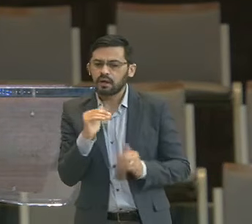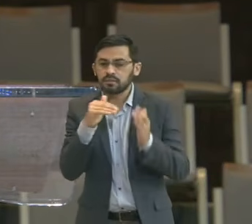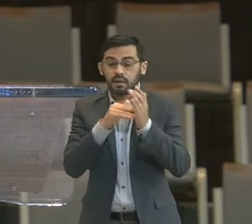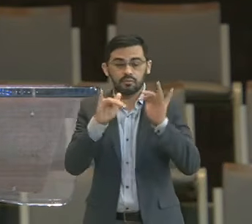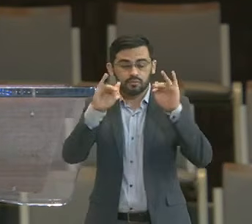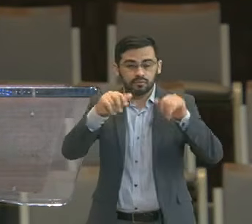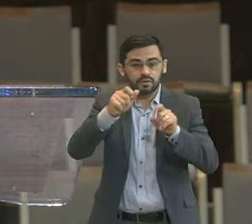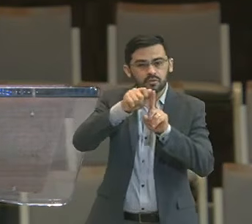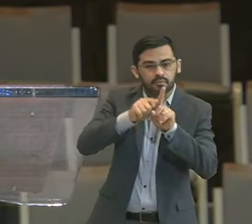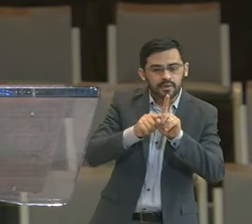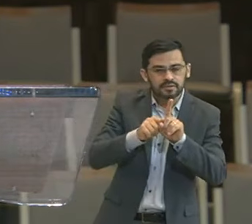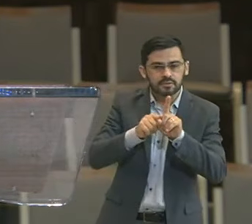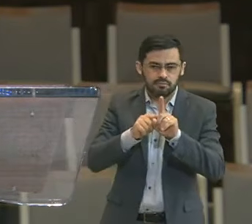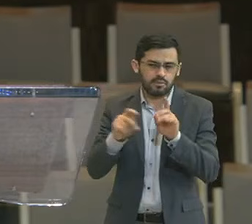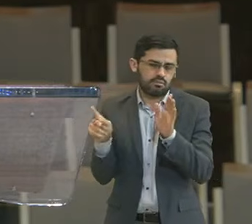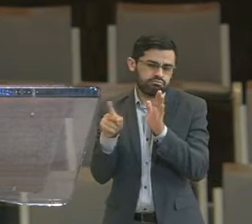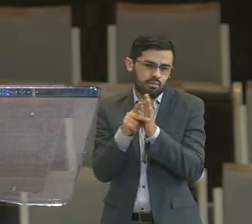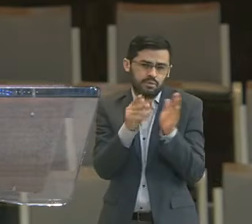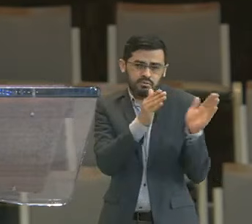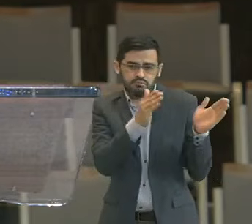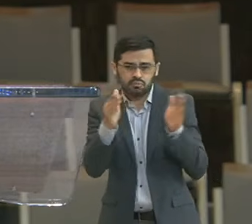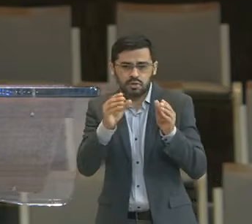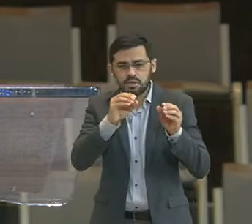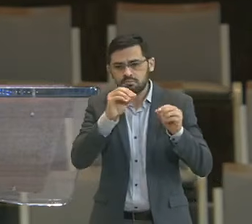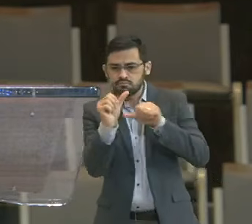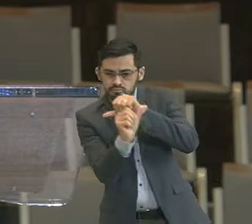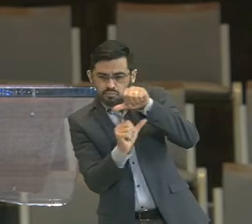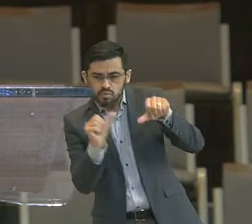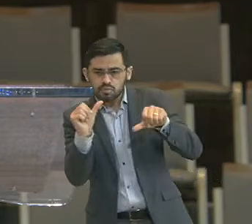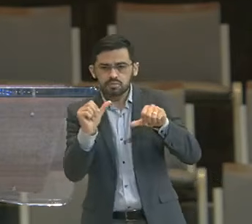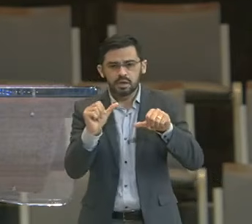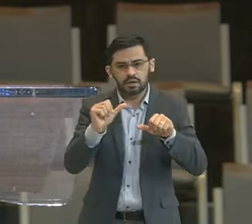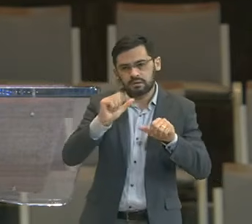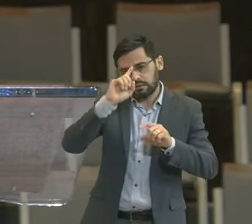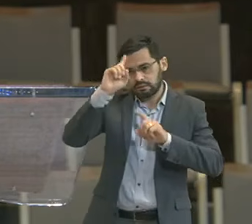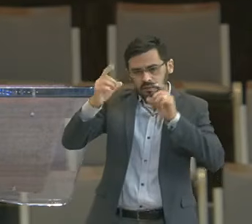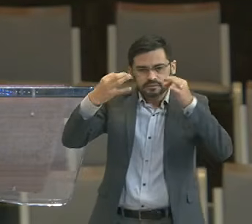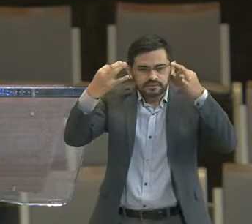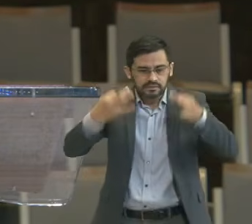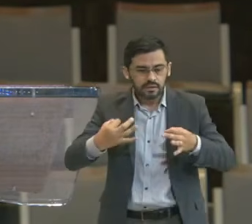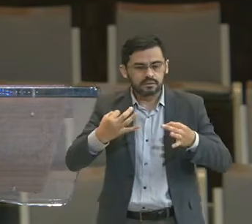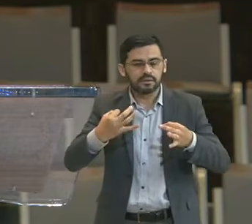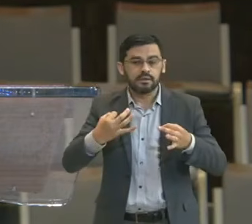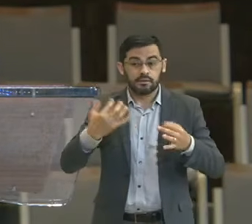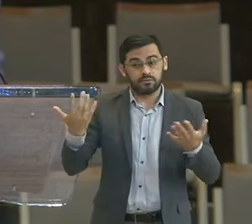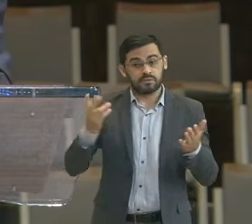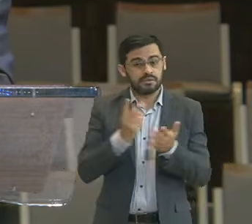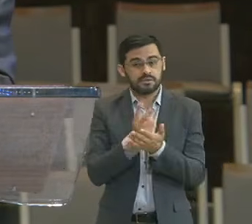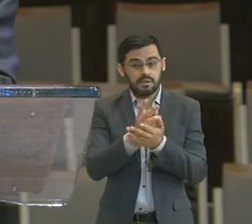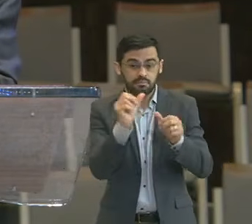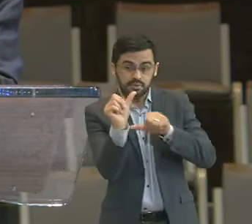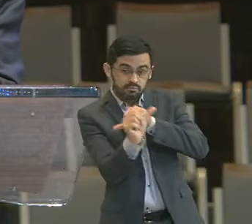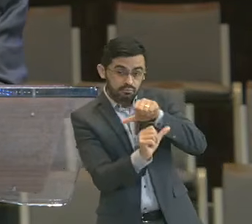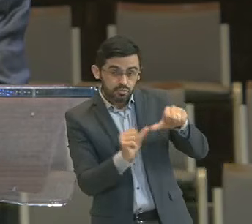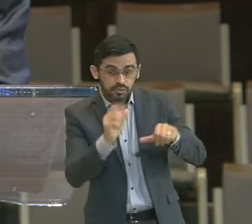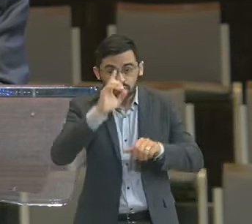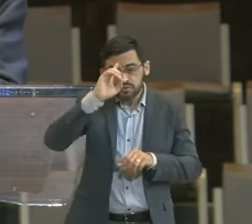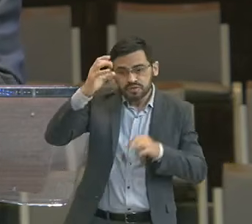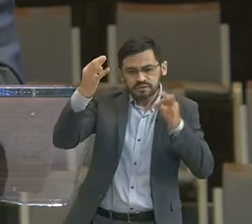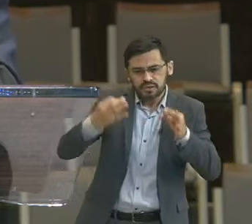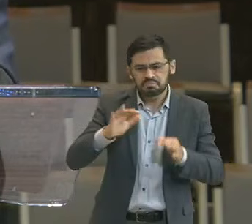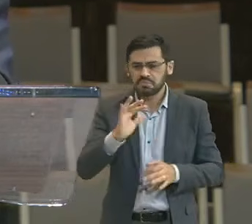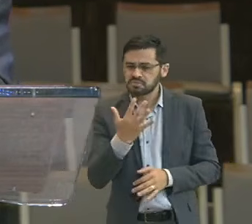mês, porque é um calendário móvel, não é como é o carnaval, assim, para nós. Então ele é um calendário móvel, do